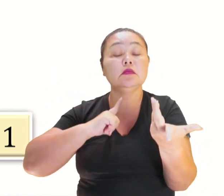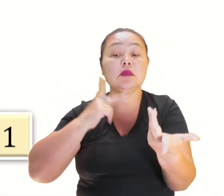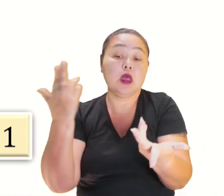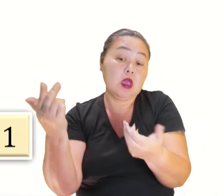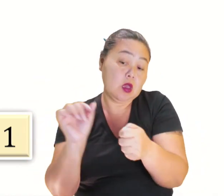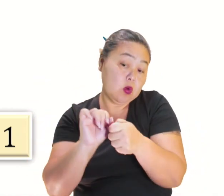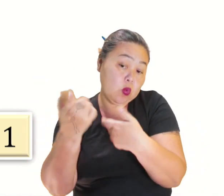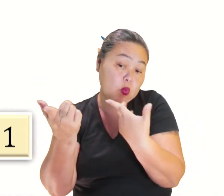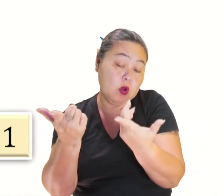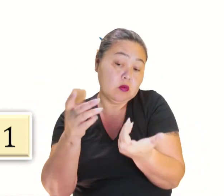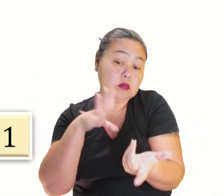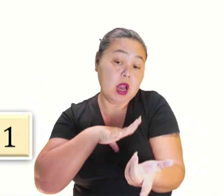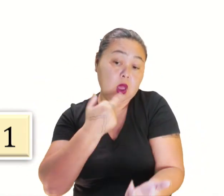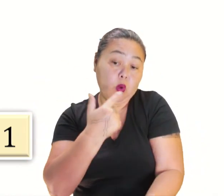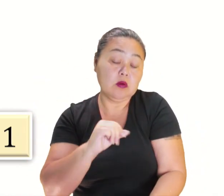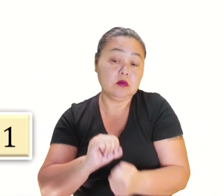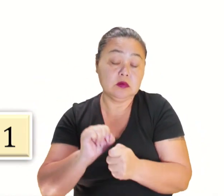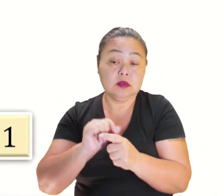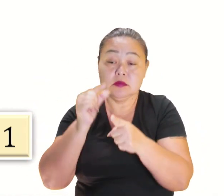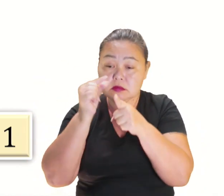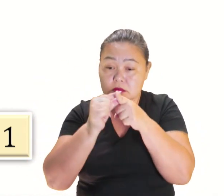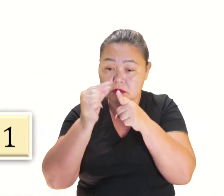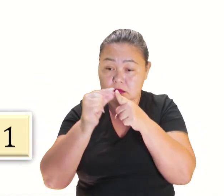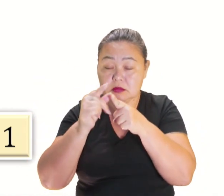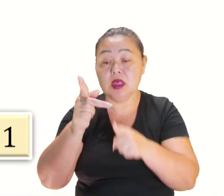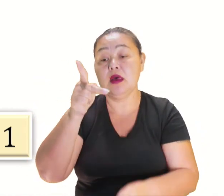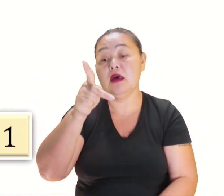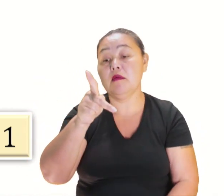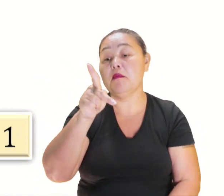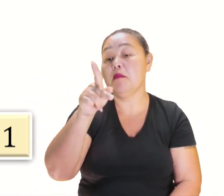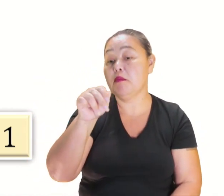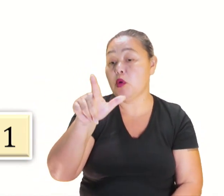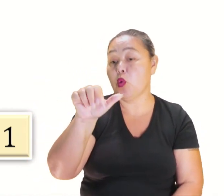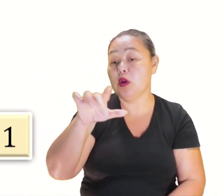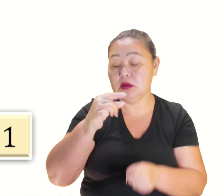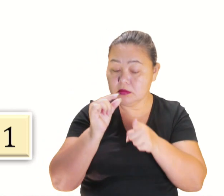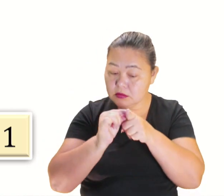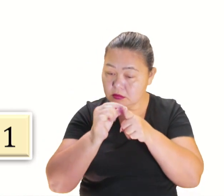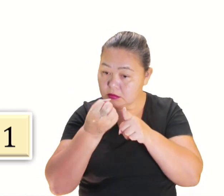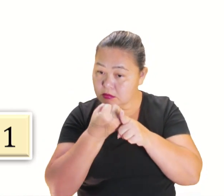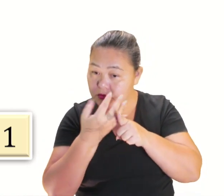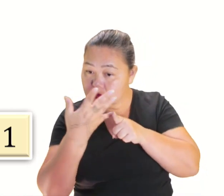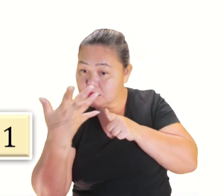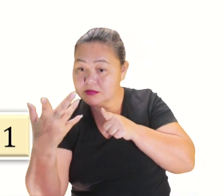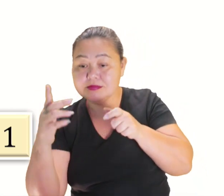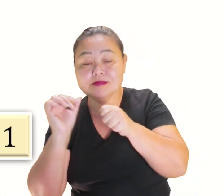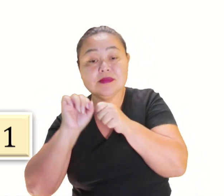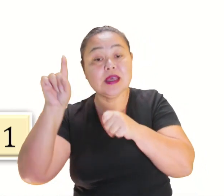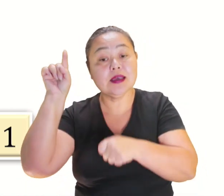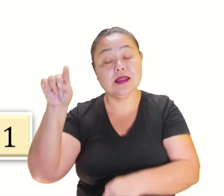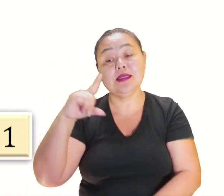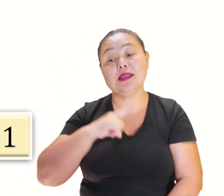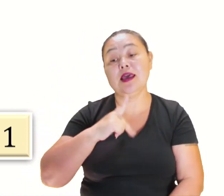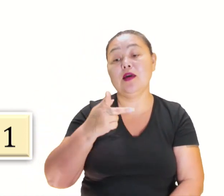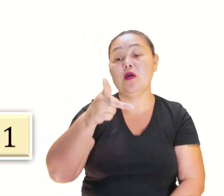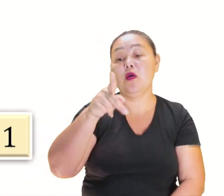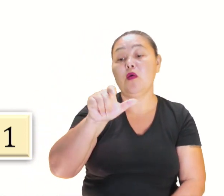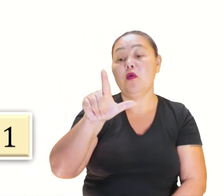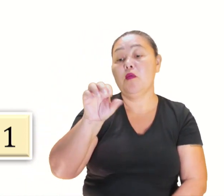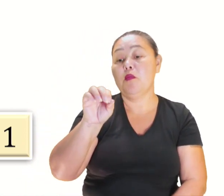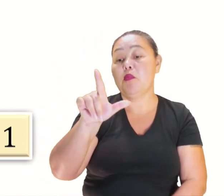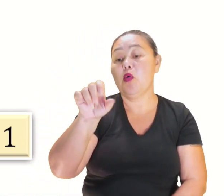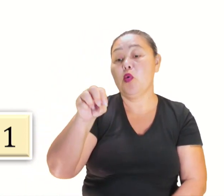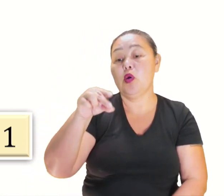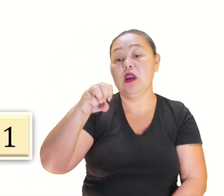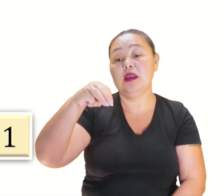portuguesa, 4 ou mais sílabas é polissílaba. E aqui a gente tem o polinômio, né? Então, olha lá,